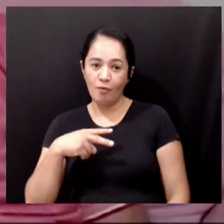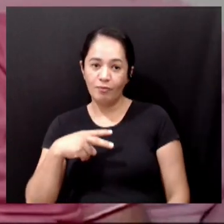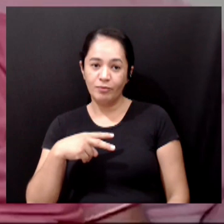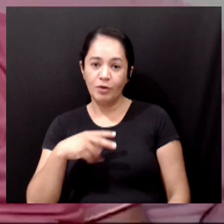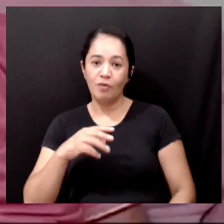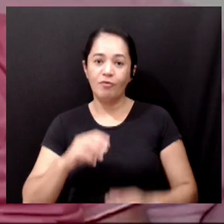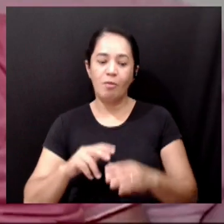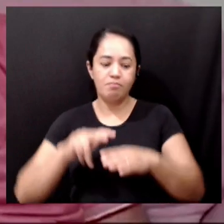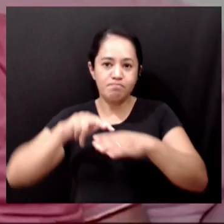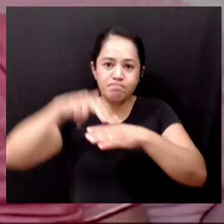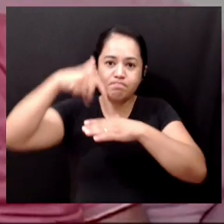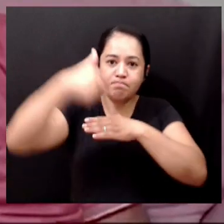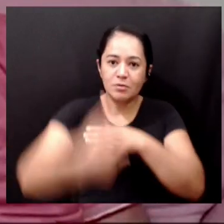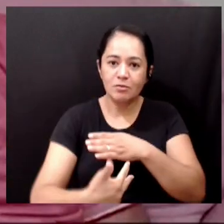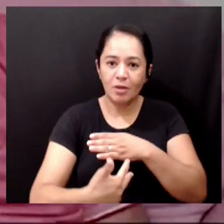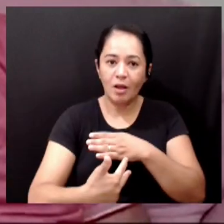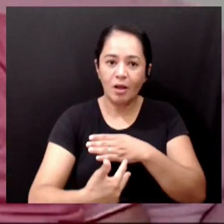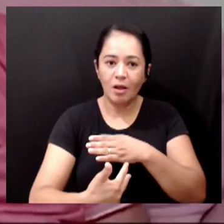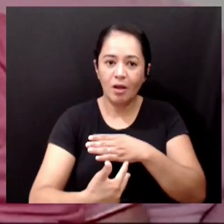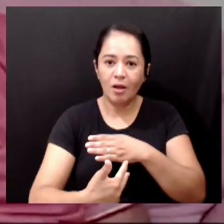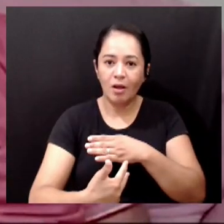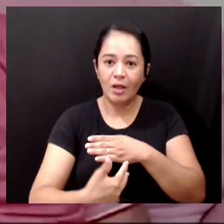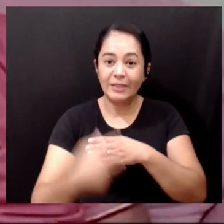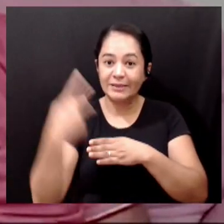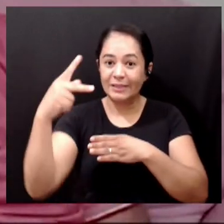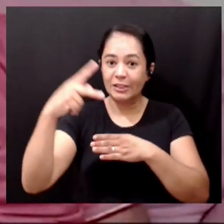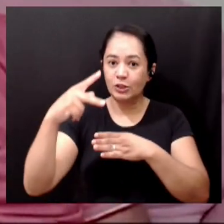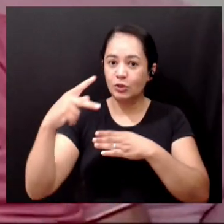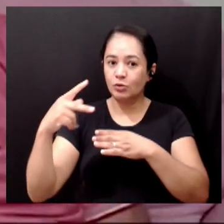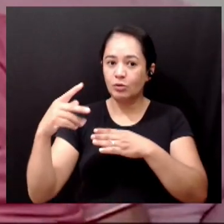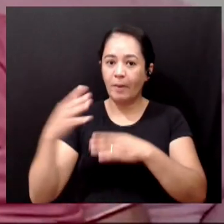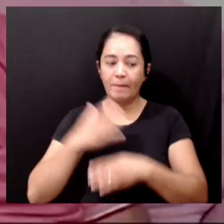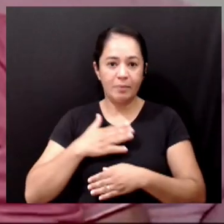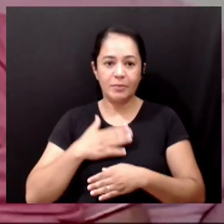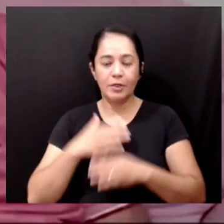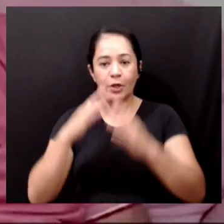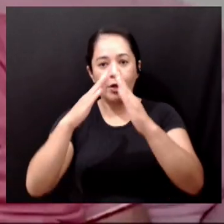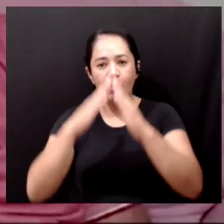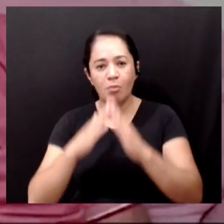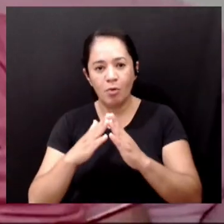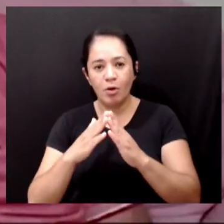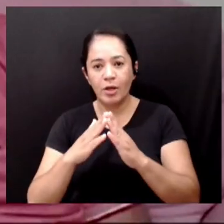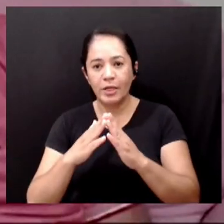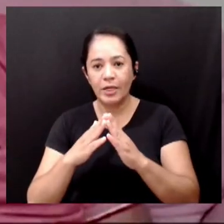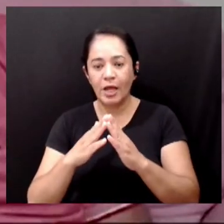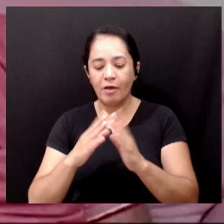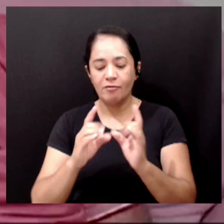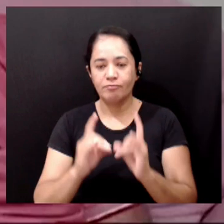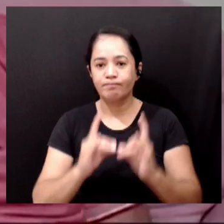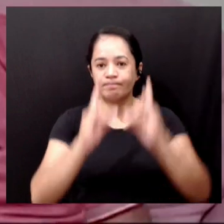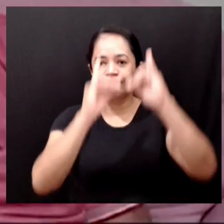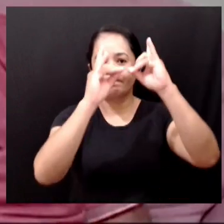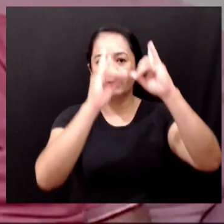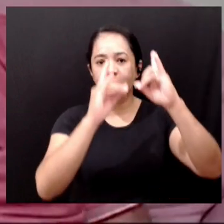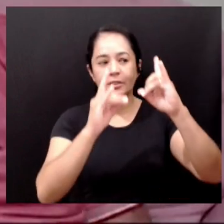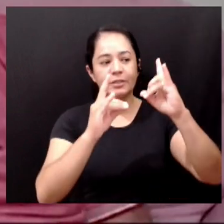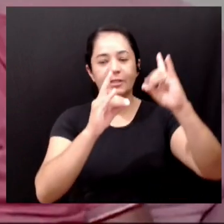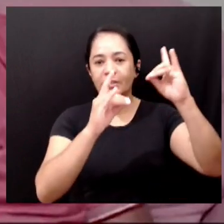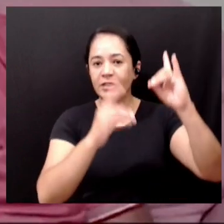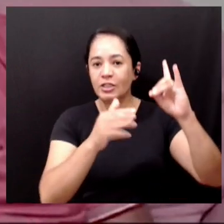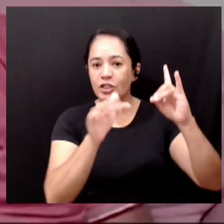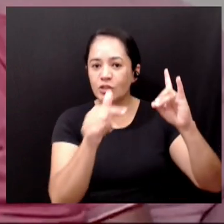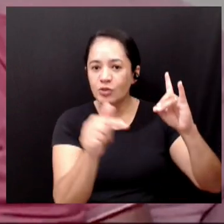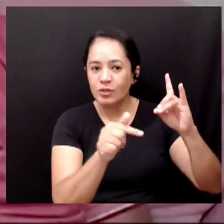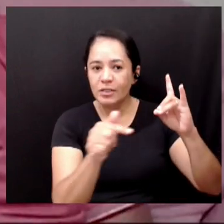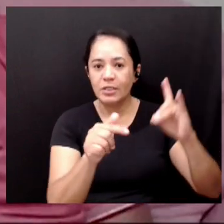outra, da sua sacada para minha, porque eu morava na época no 7º andar. Aí todo mundo, não, chama o bombeiro. Eu falei, não,